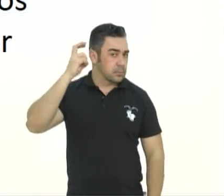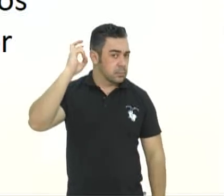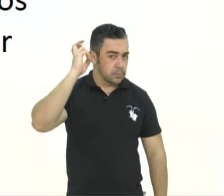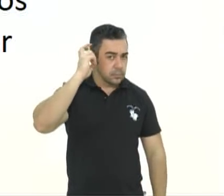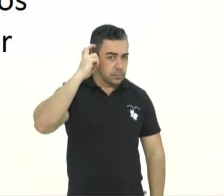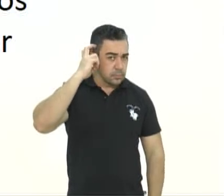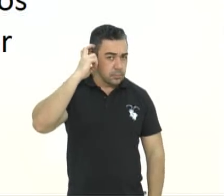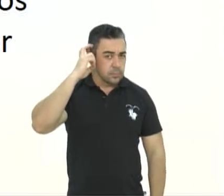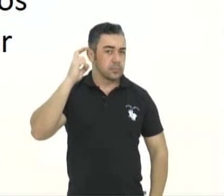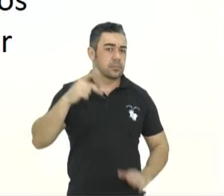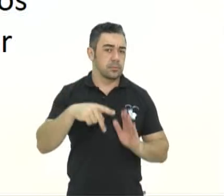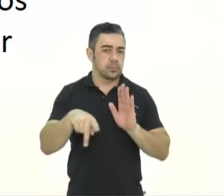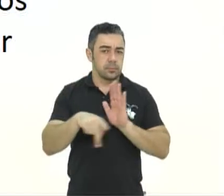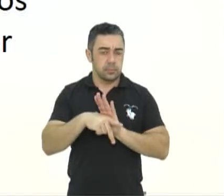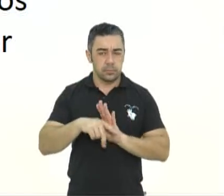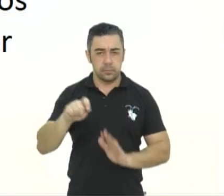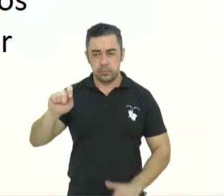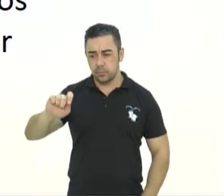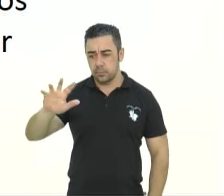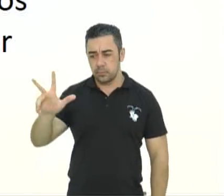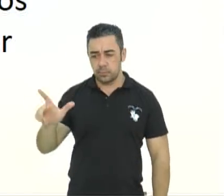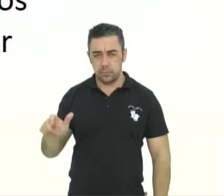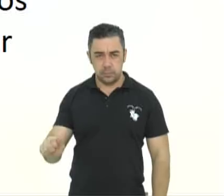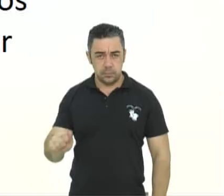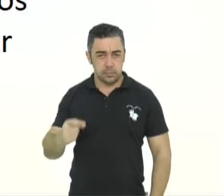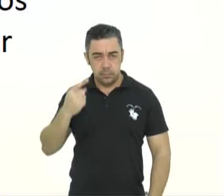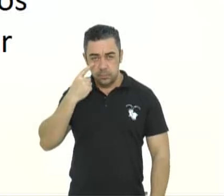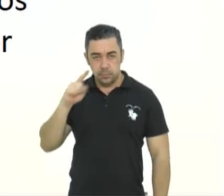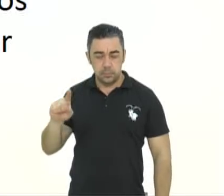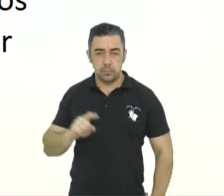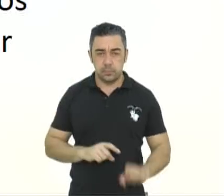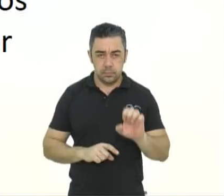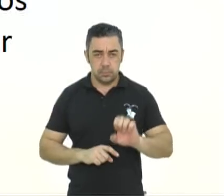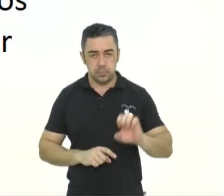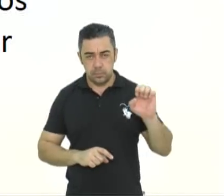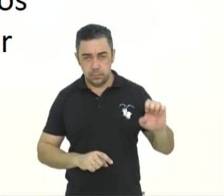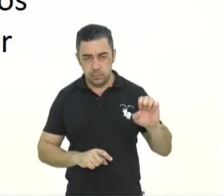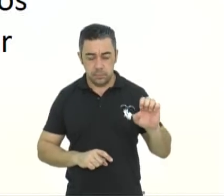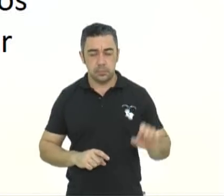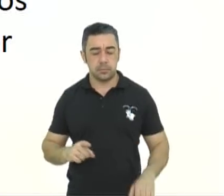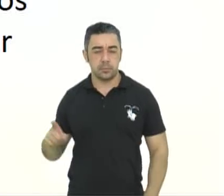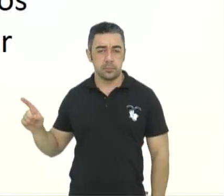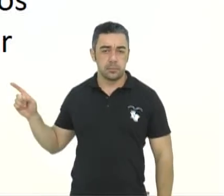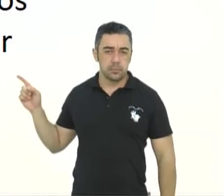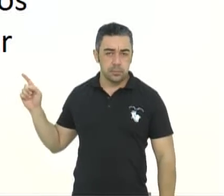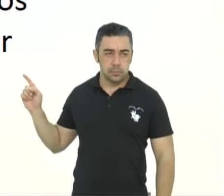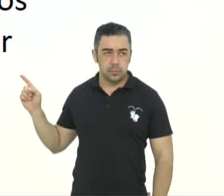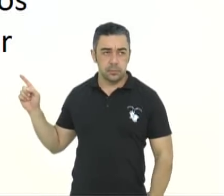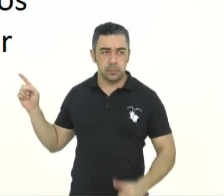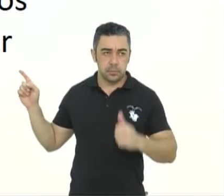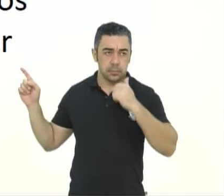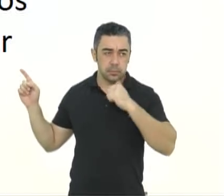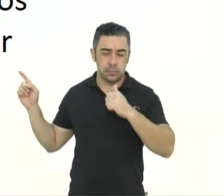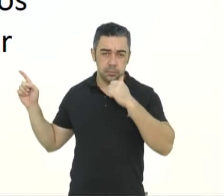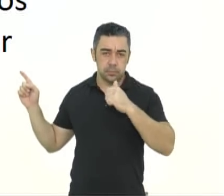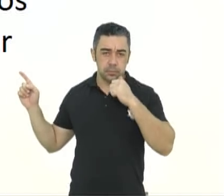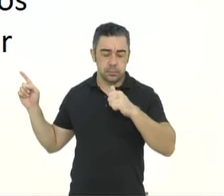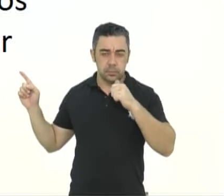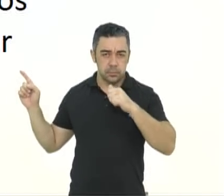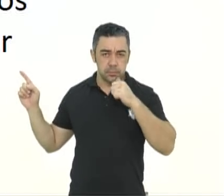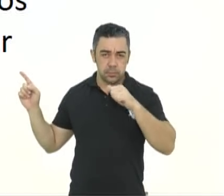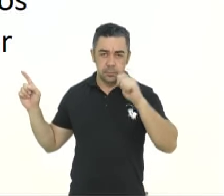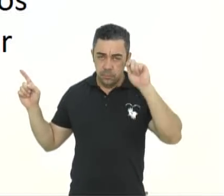gente trabalhar, para a gente fazer análise. Então aqui na esquerda de vocês, na esquerda do vídeo de vocês, a gente tem uma